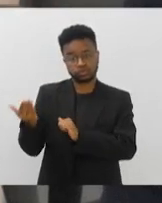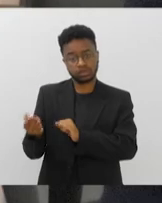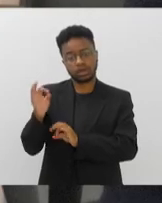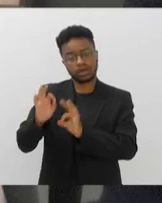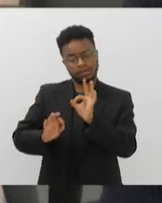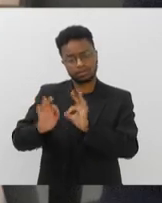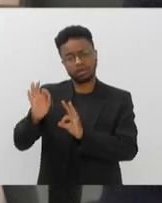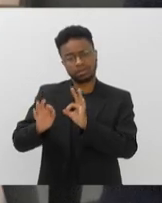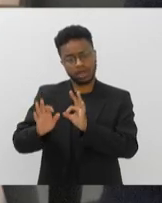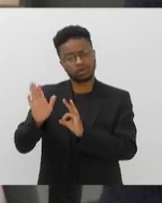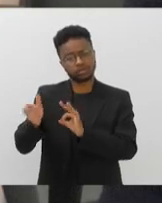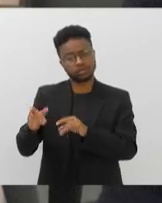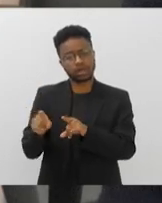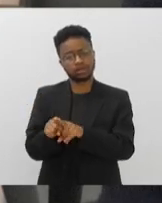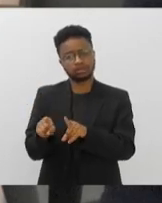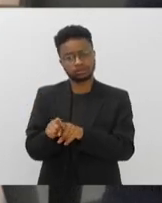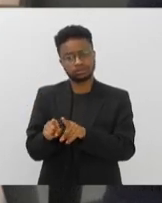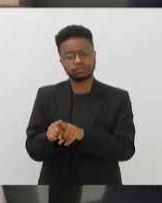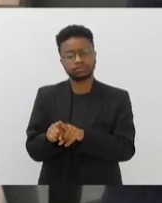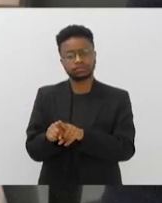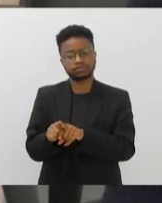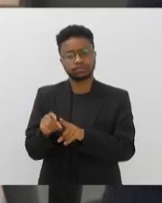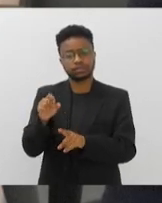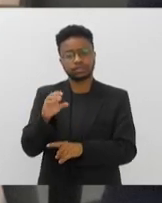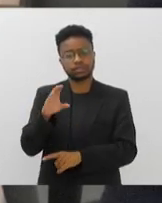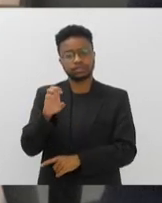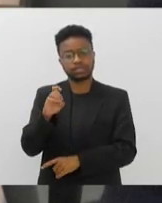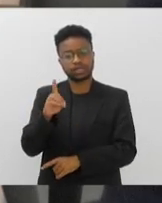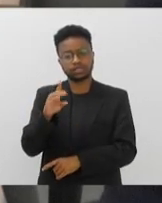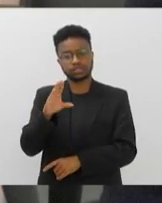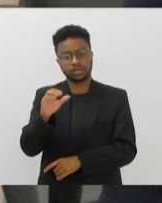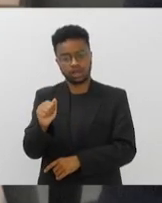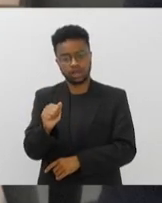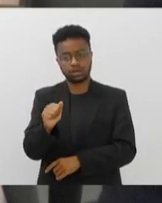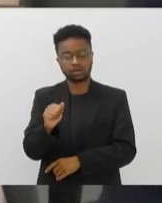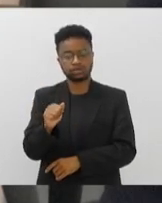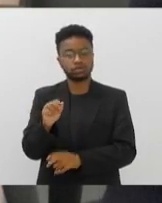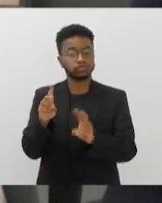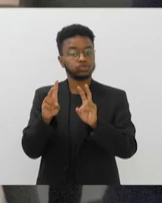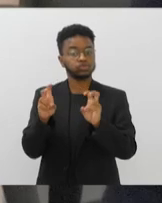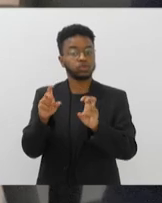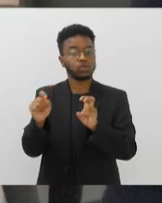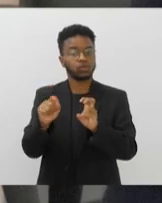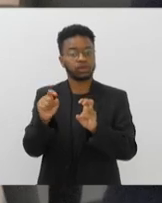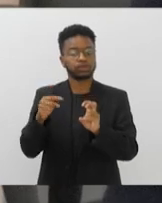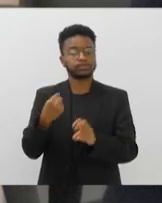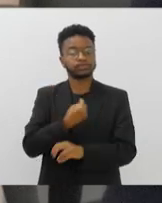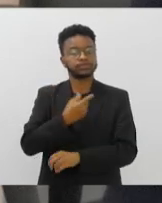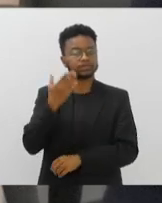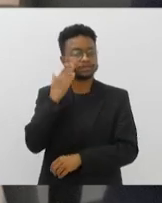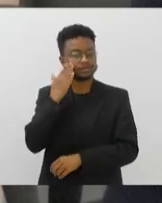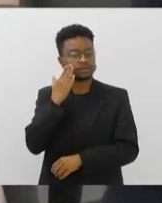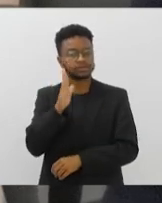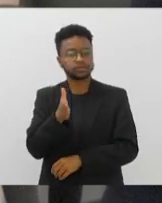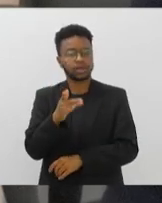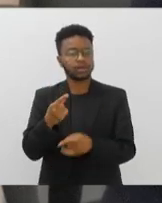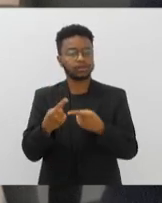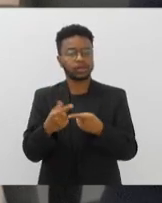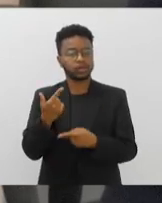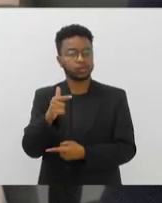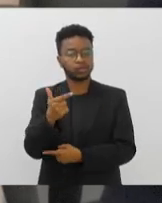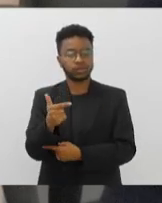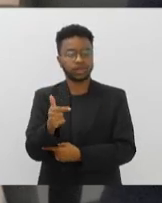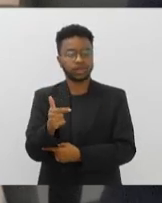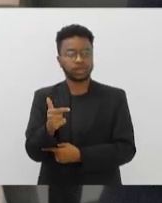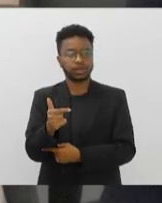eh e também no no sedica no sentido da gente a gente sabe que não há